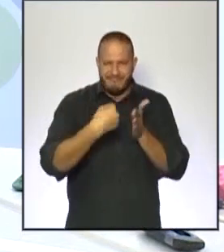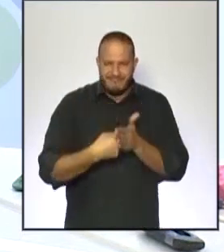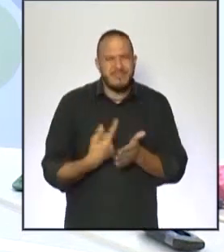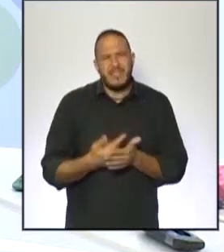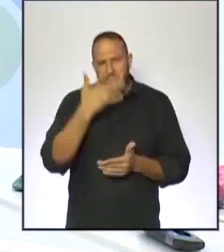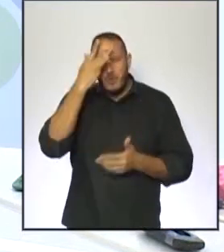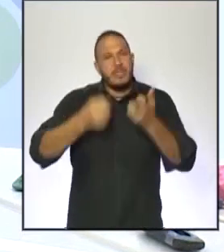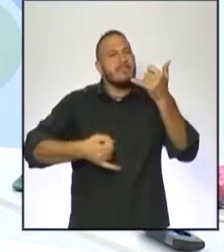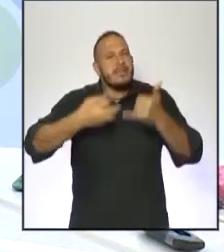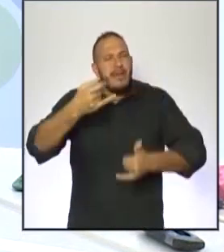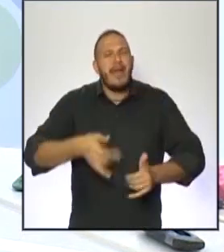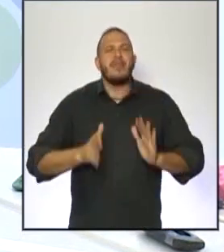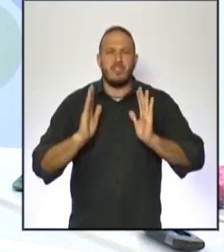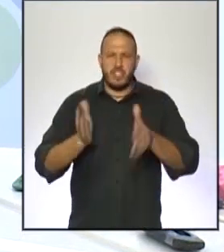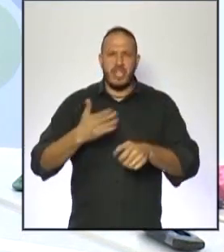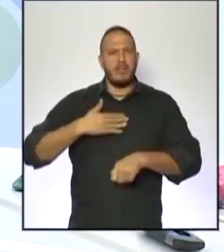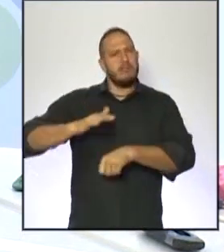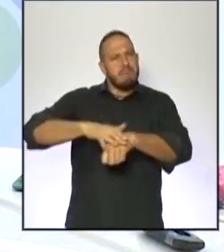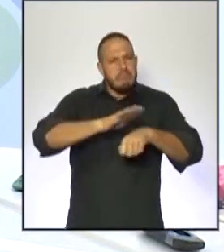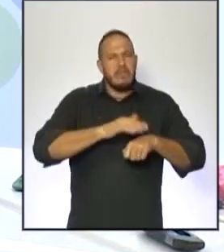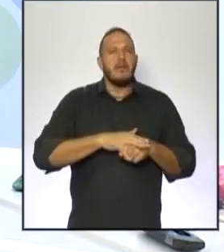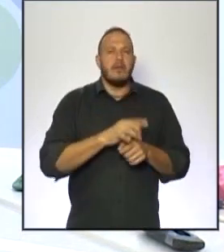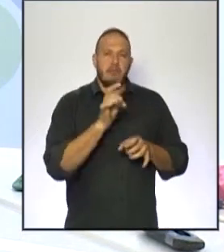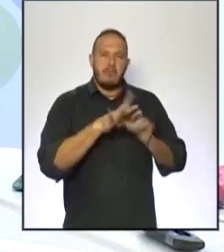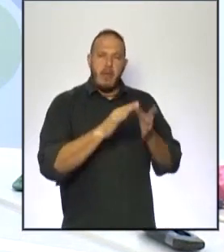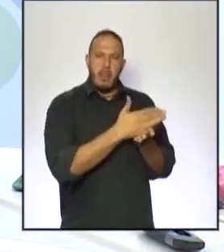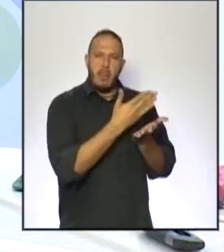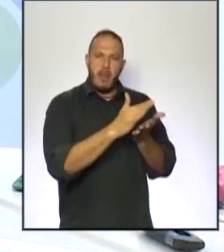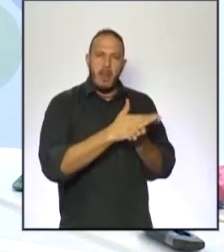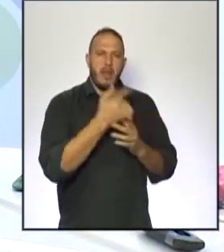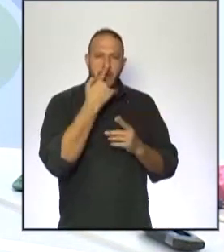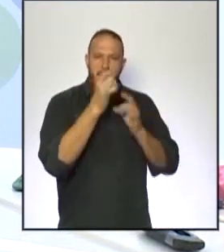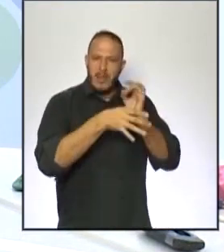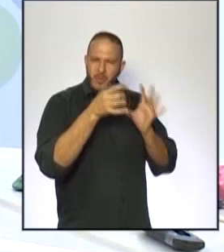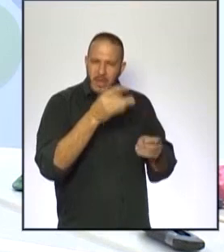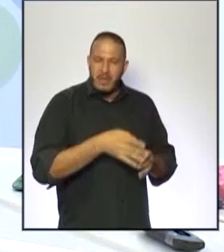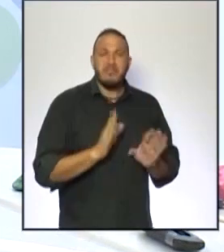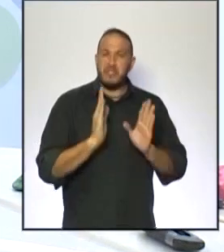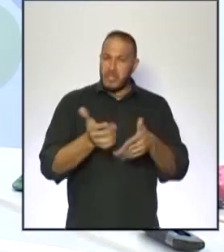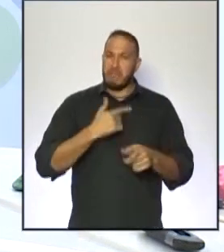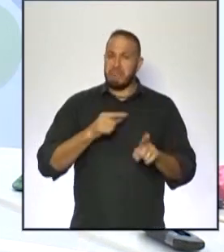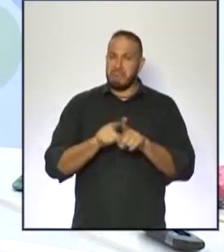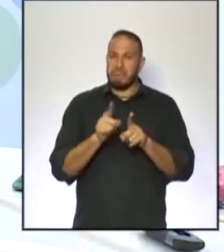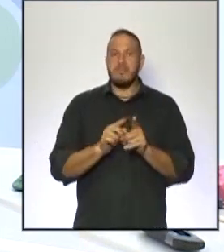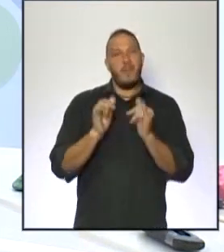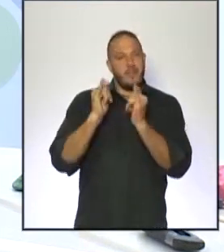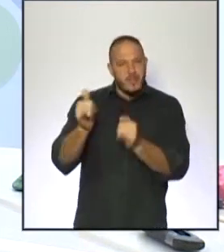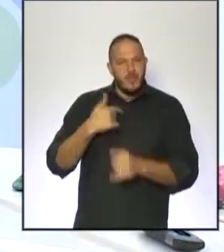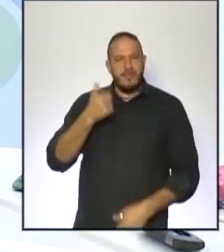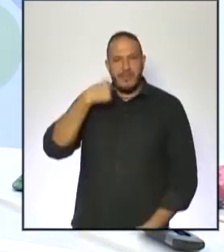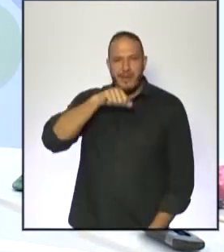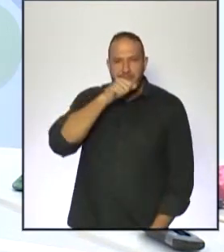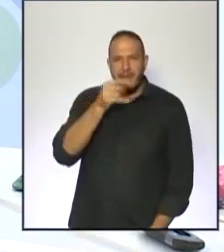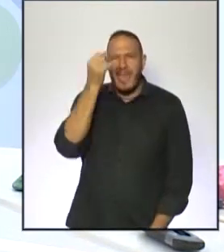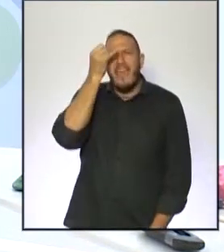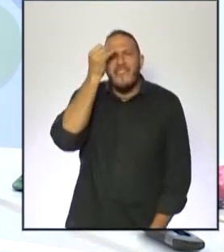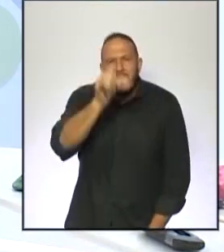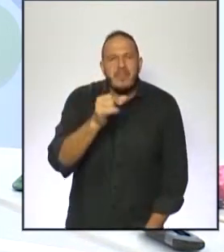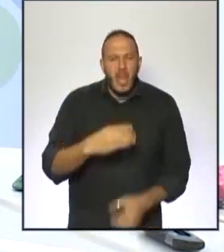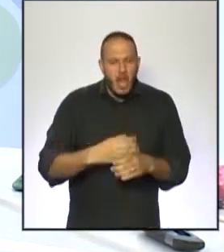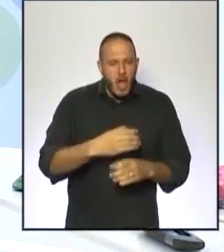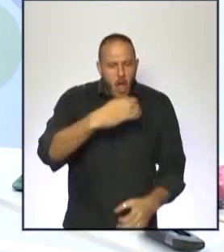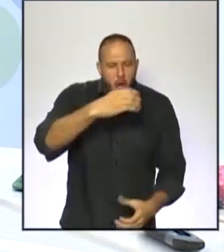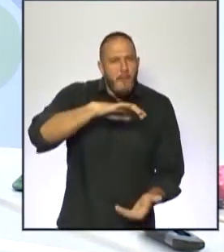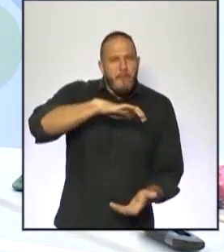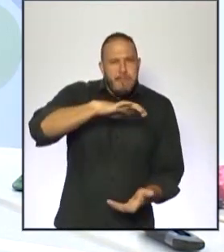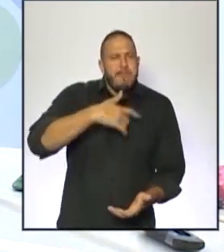Muitos relataram que fazem sim a coleta seletiva, que inclusive já advertiu a mãe por estar jogando fora uma garrafa PET